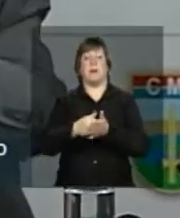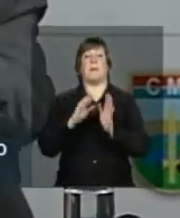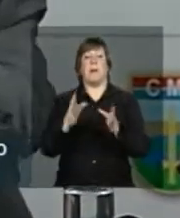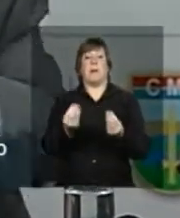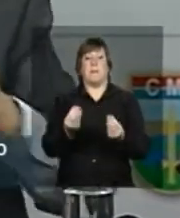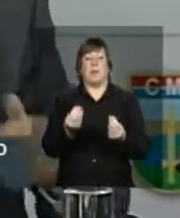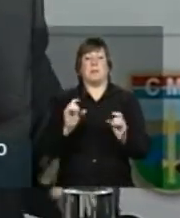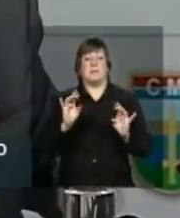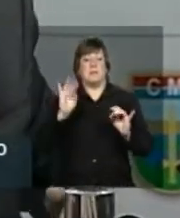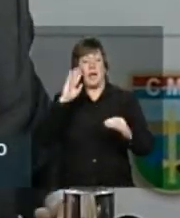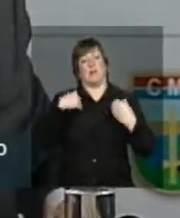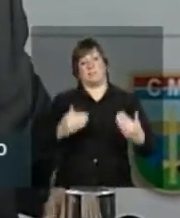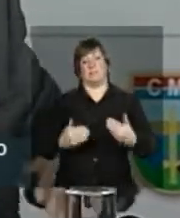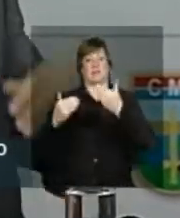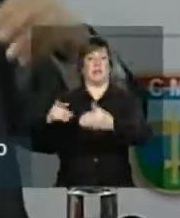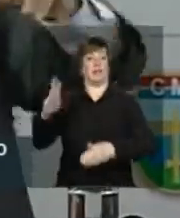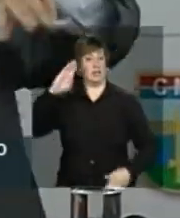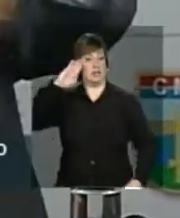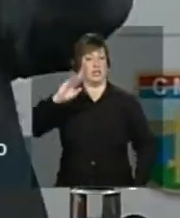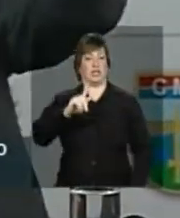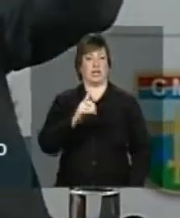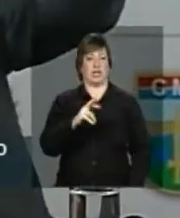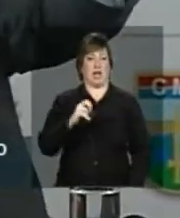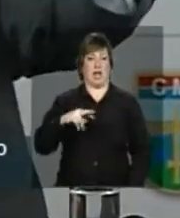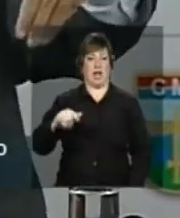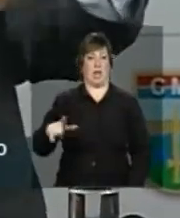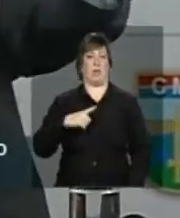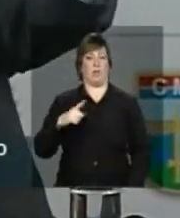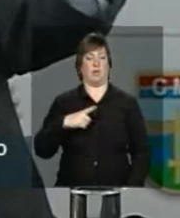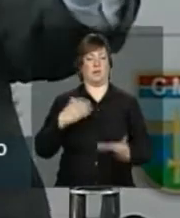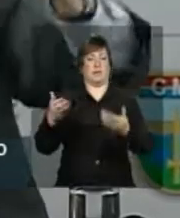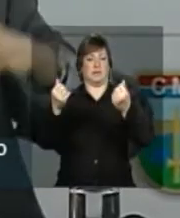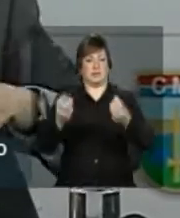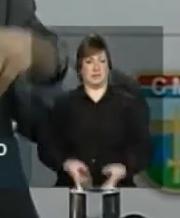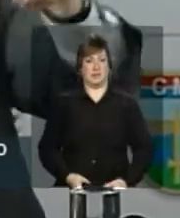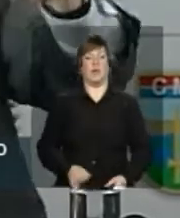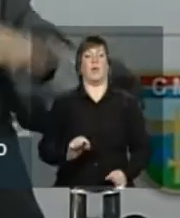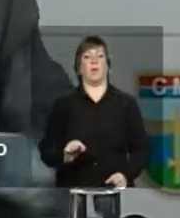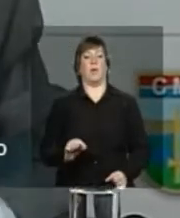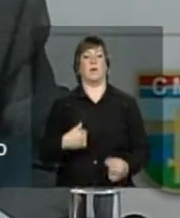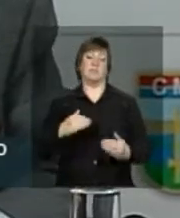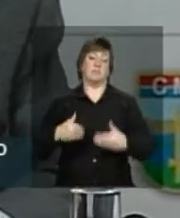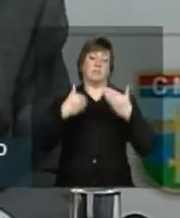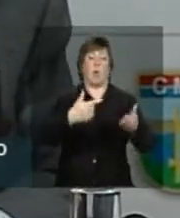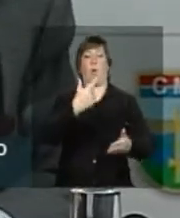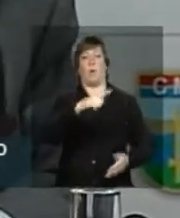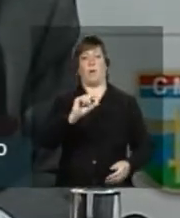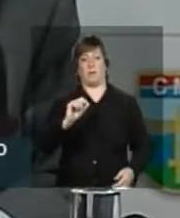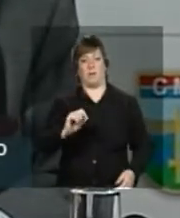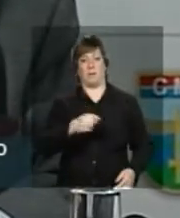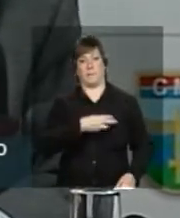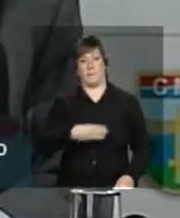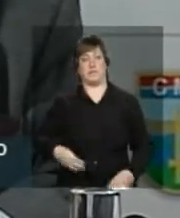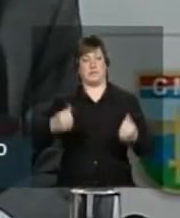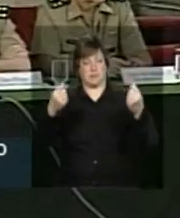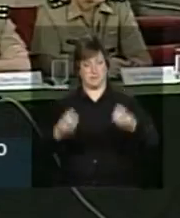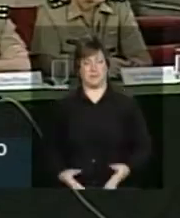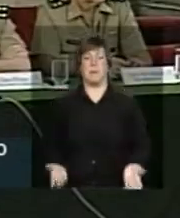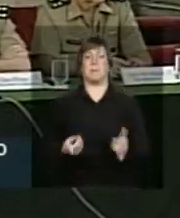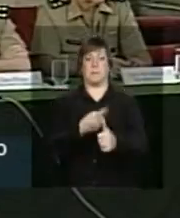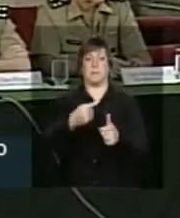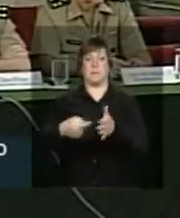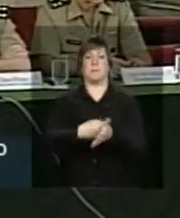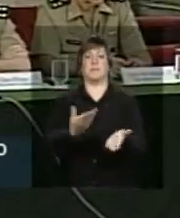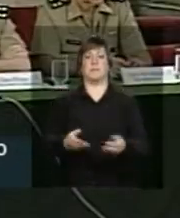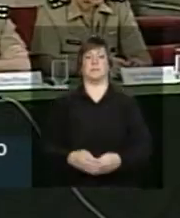muito específico, eu vou passar para o general Adriano, ou se for de natureza não de segurança, eu vou passar lá para o ministro Laudemar. Primeira pergunta, por favor,